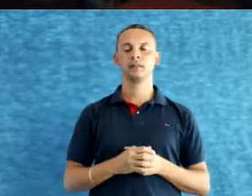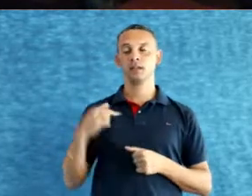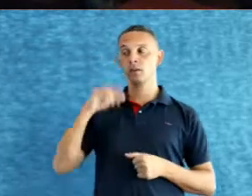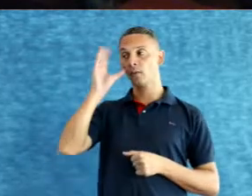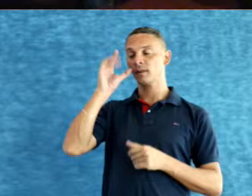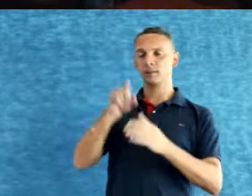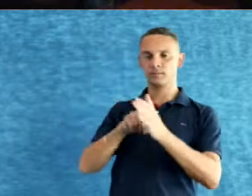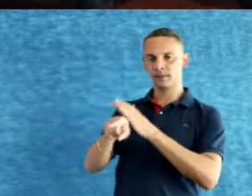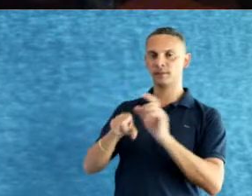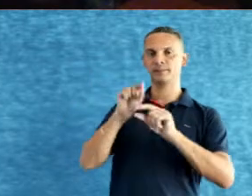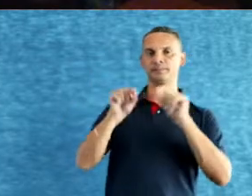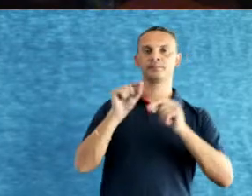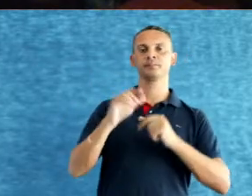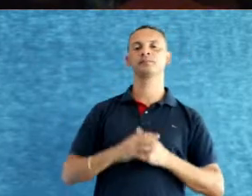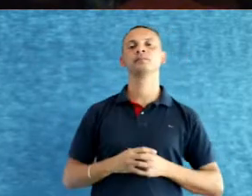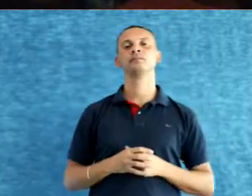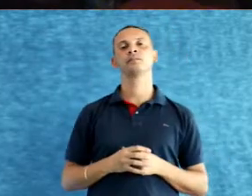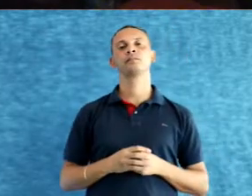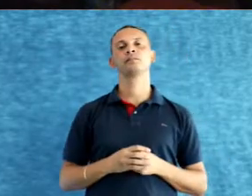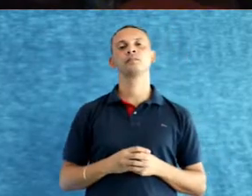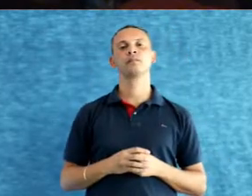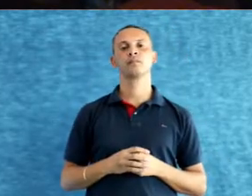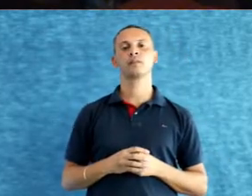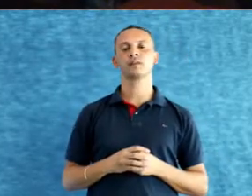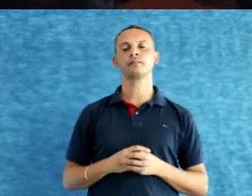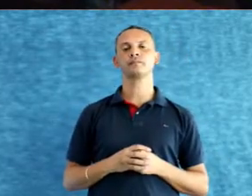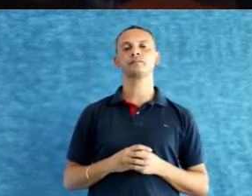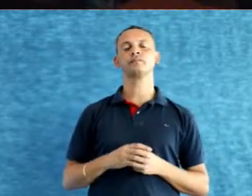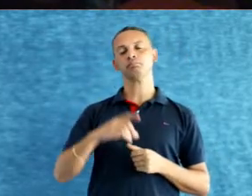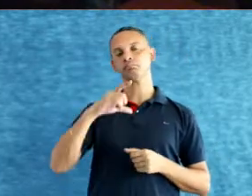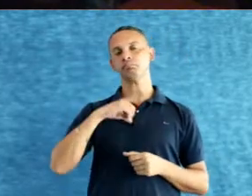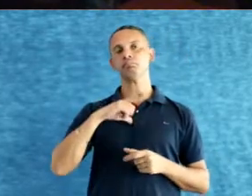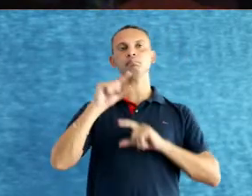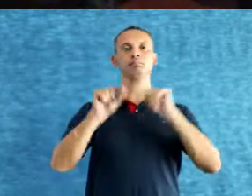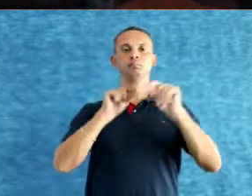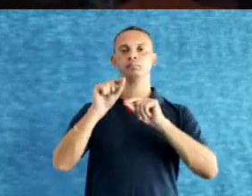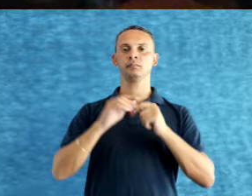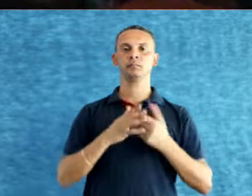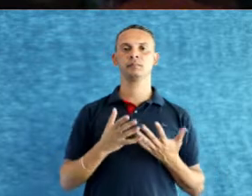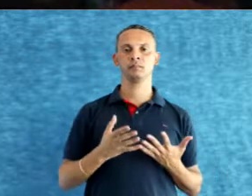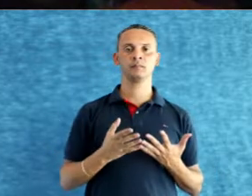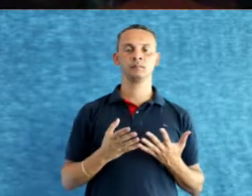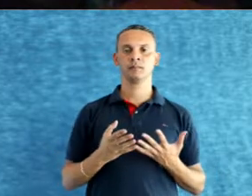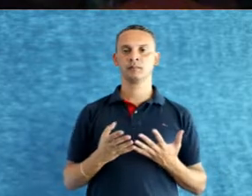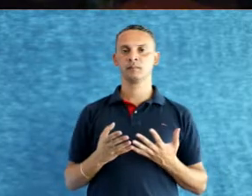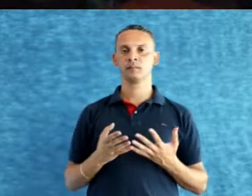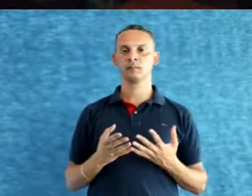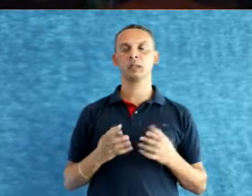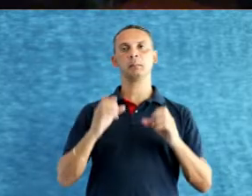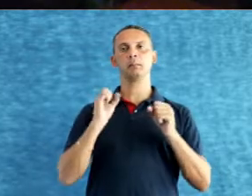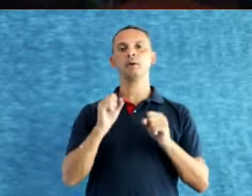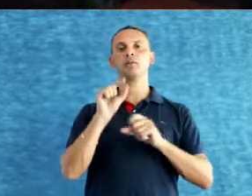Estava começando, não havia indianismo ainda no romantismo brasileiro. O Gonçalves Dias tinha publicado os primeiros cantos no ano